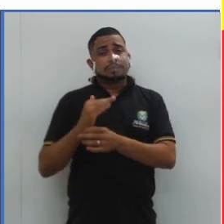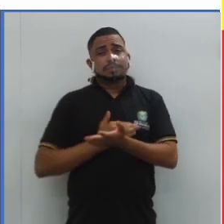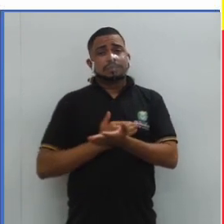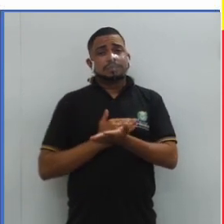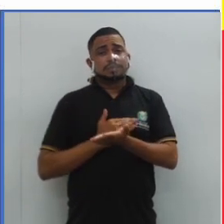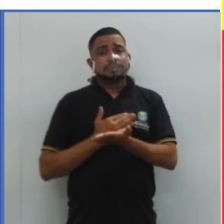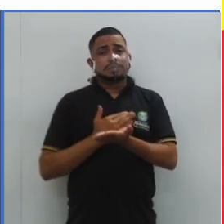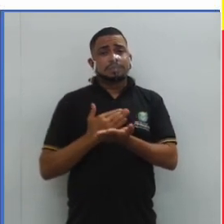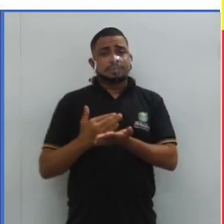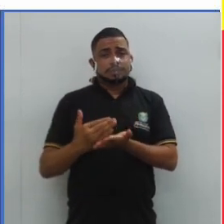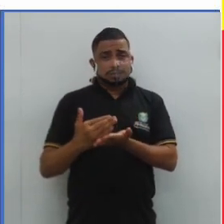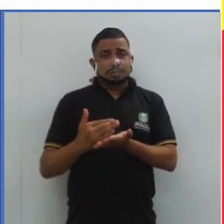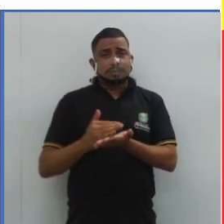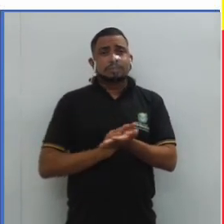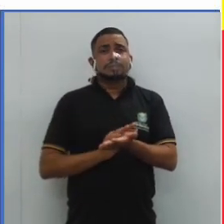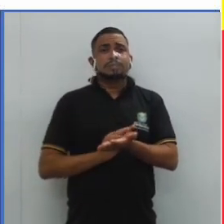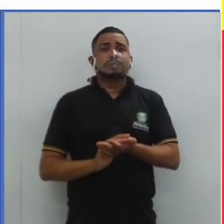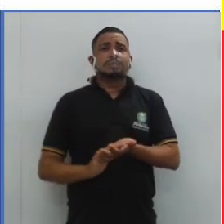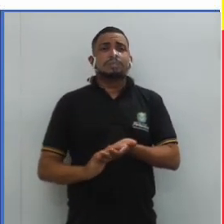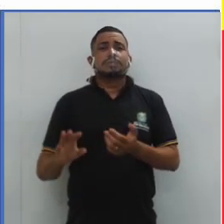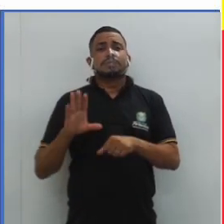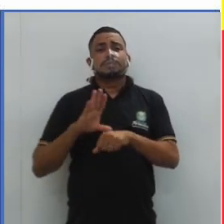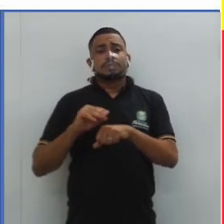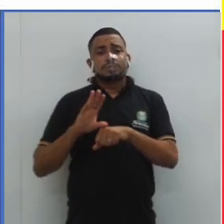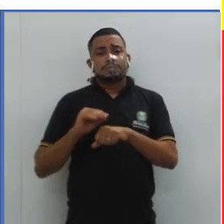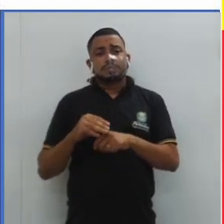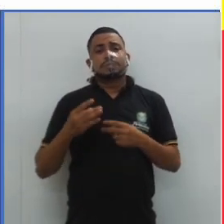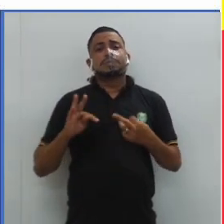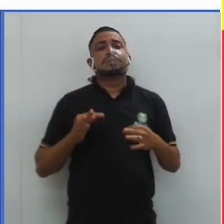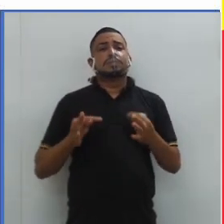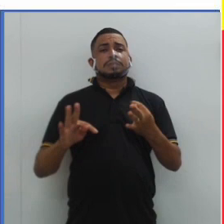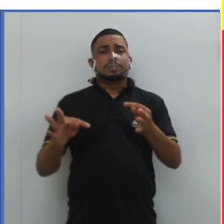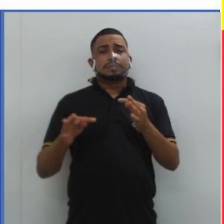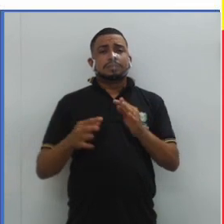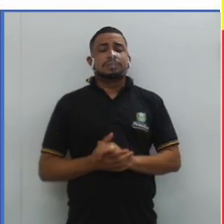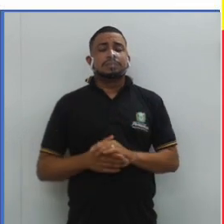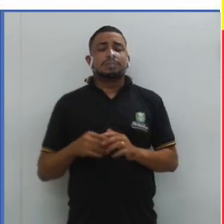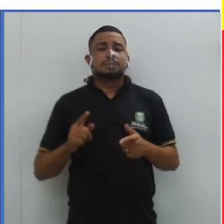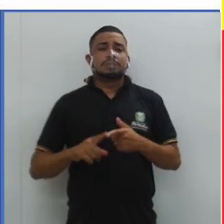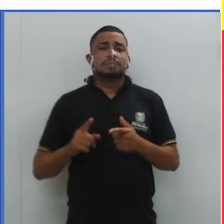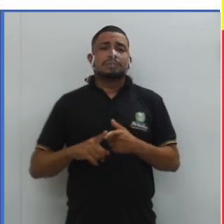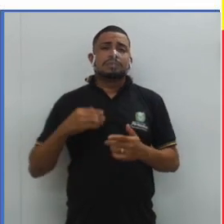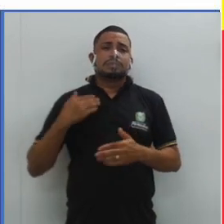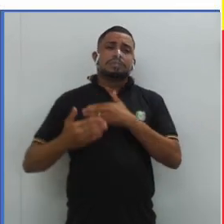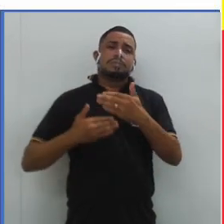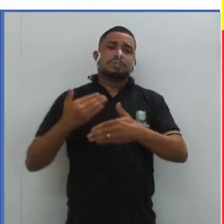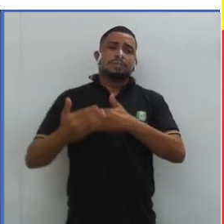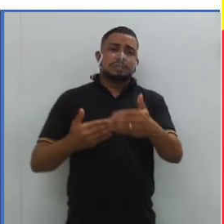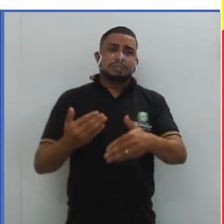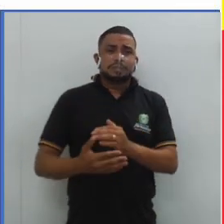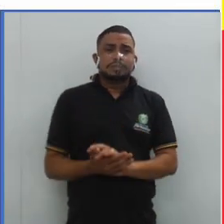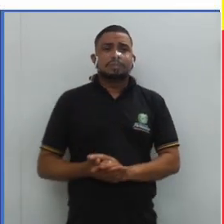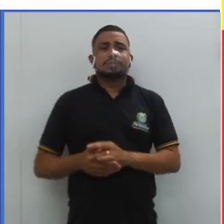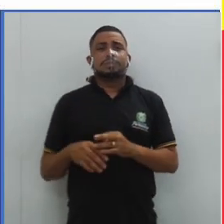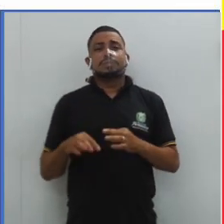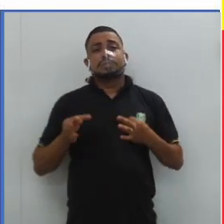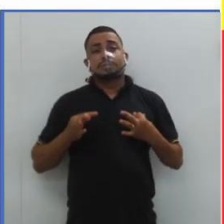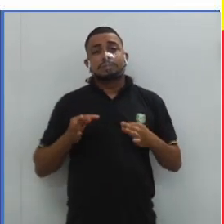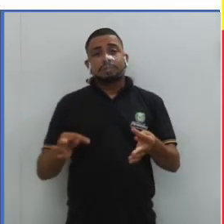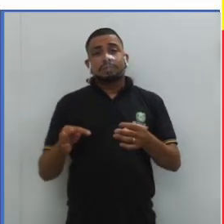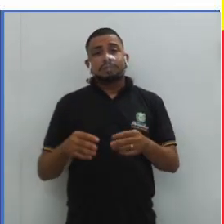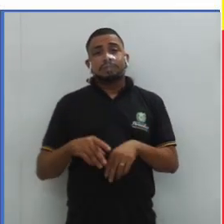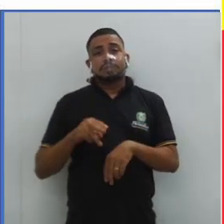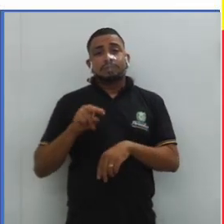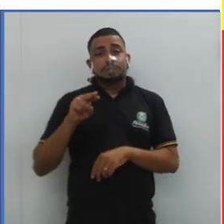ele começou com as primeiras... a partir da fotografia, né, com a tecnologia da fotografia e o avanço dessa